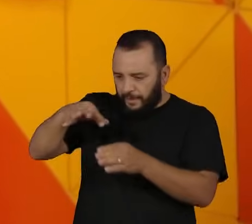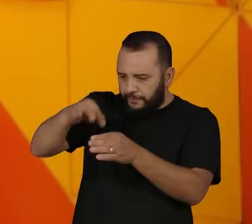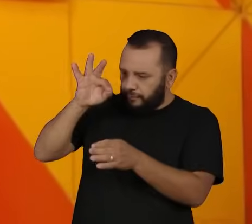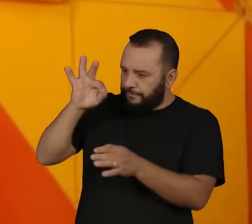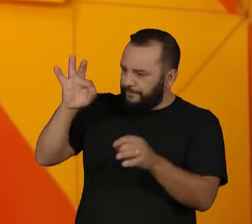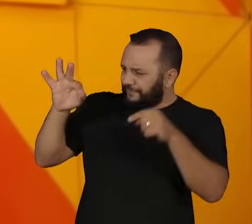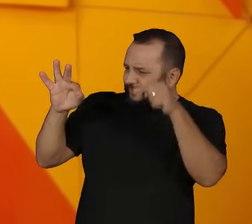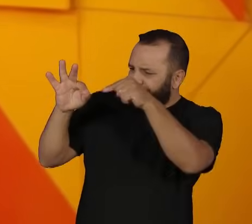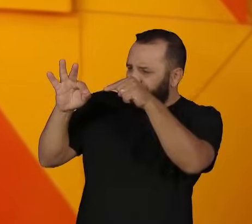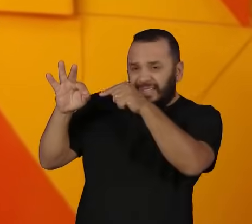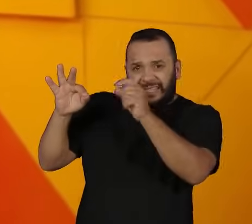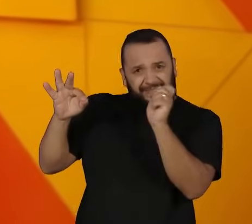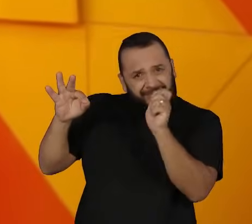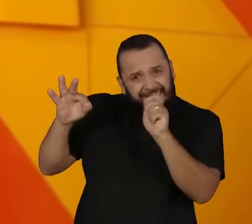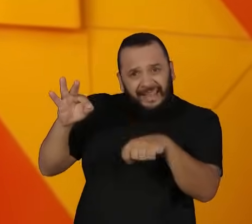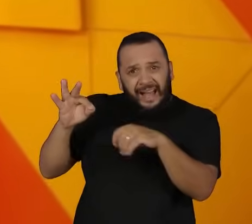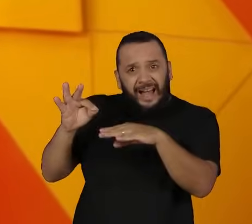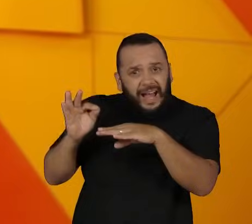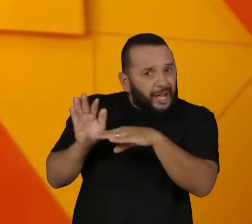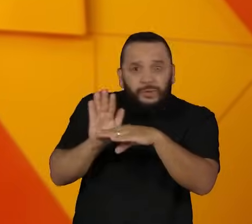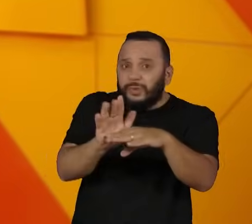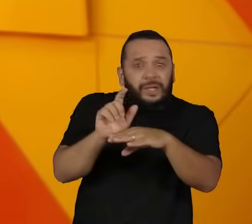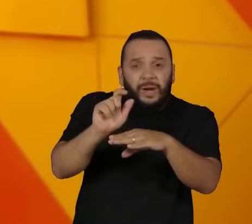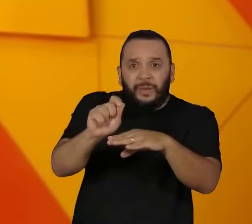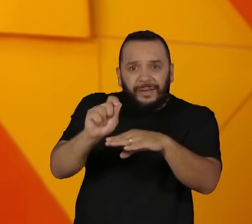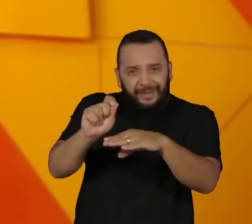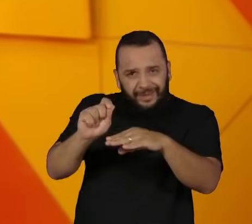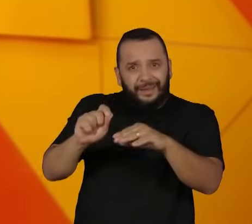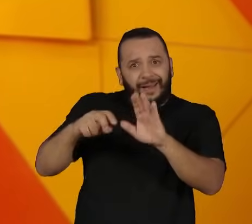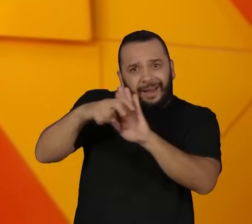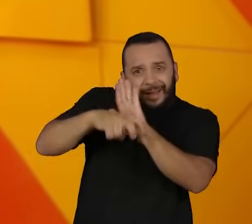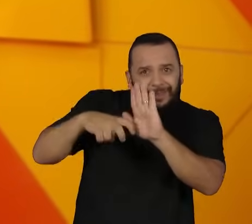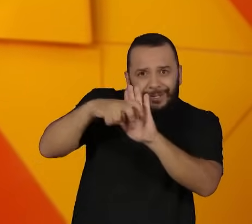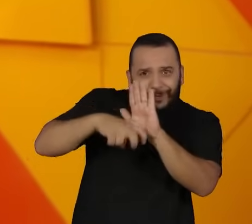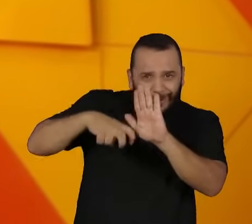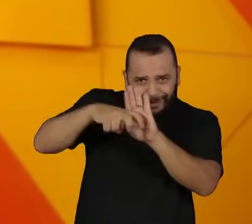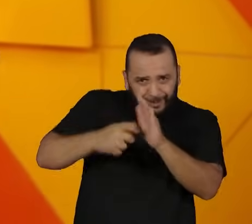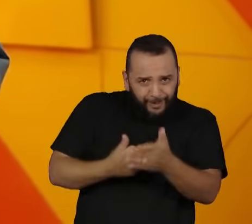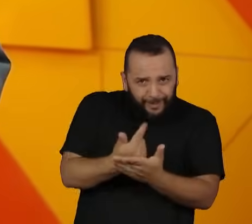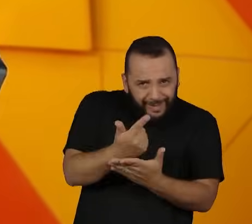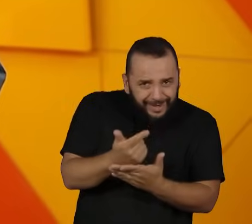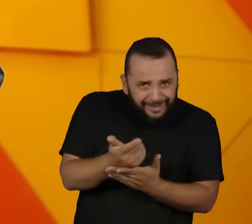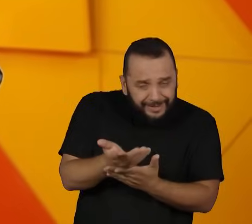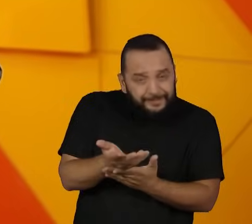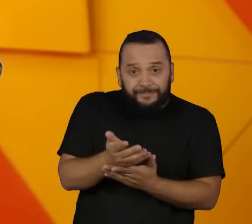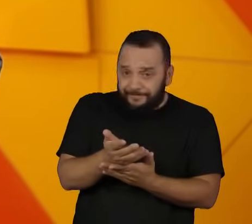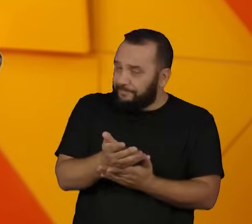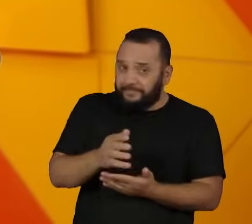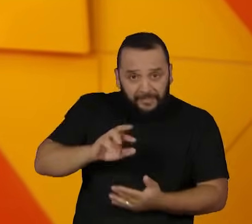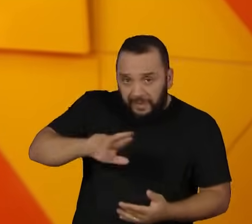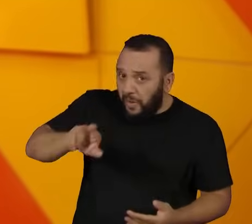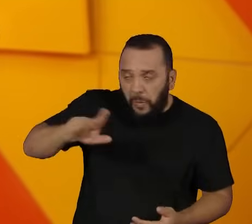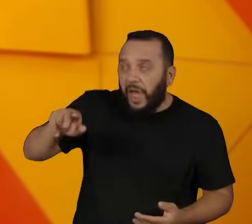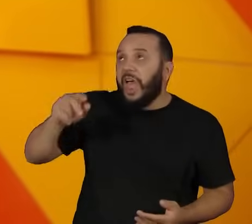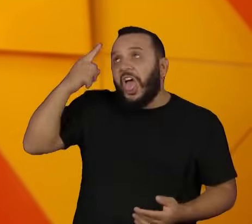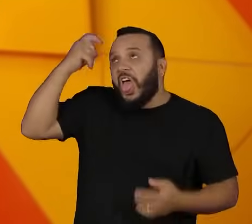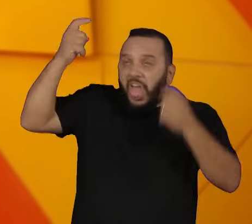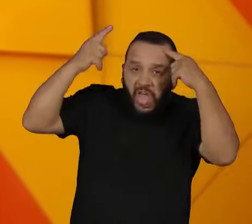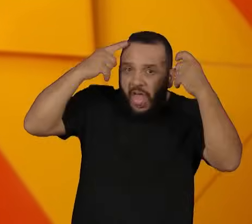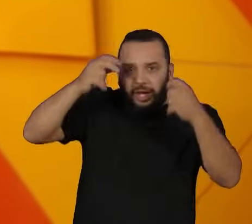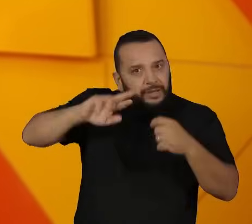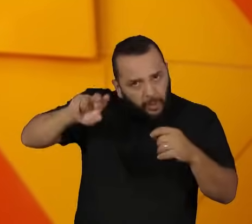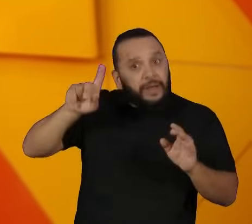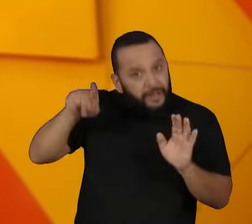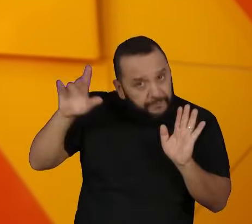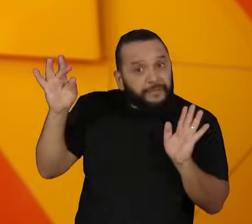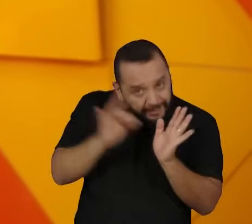latinhas de refrigerante ou de cerveja podem ser revertidos em cadeira de rodas? Pois bem, não é lenda. A gente foi conhecer a